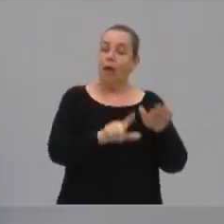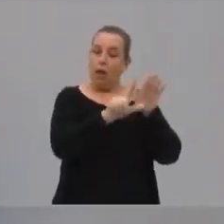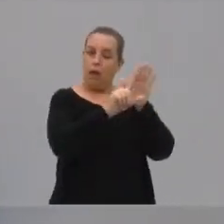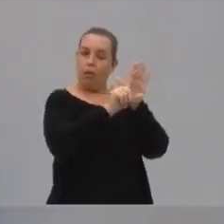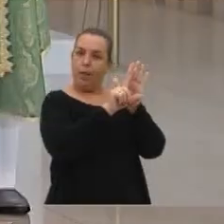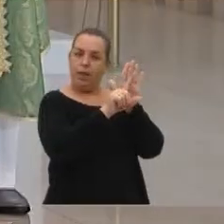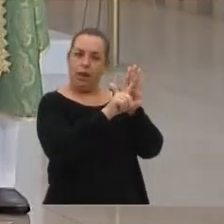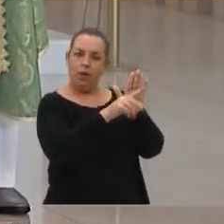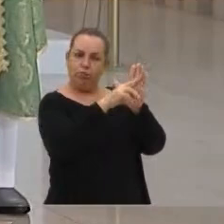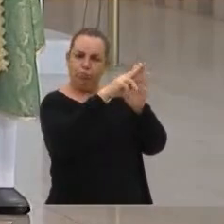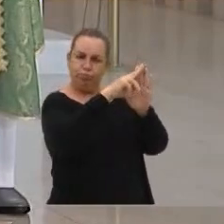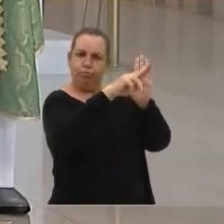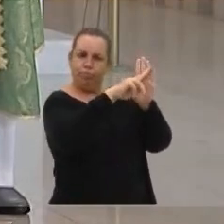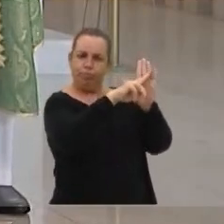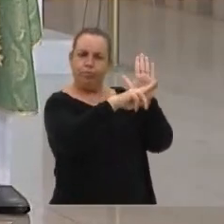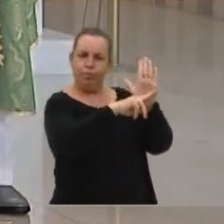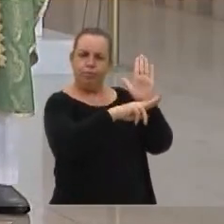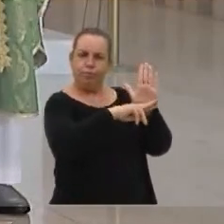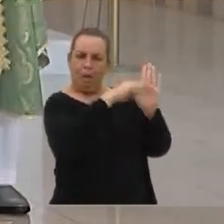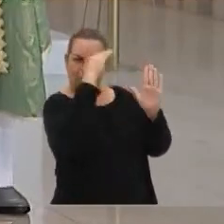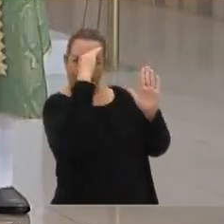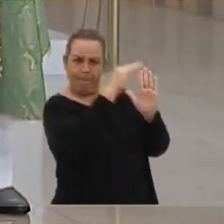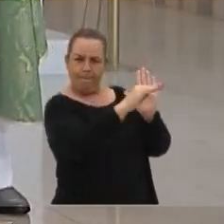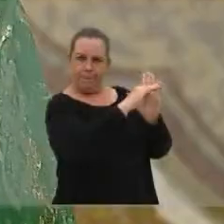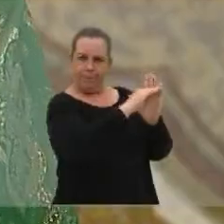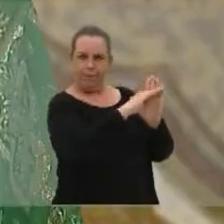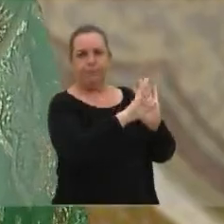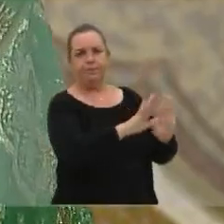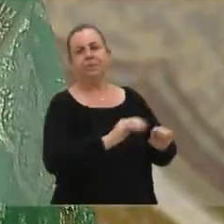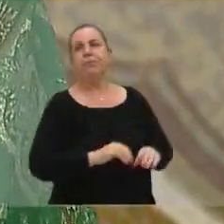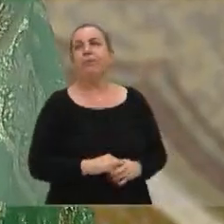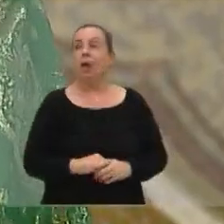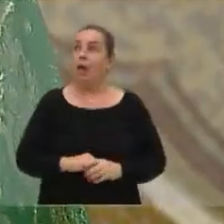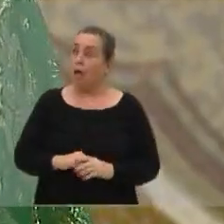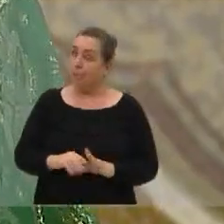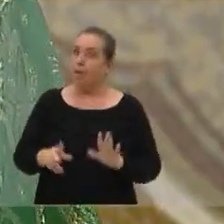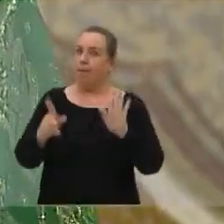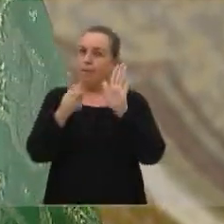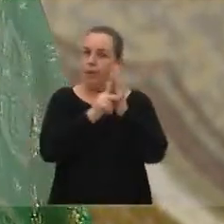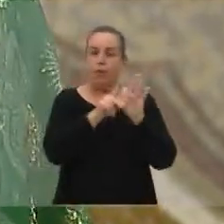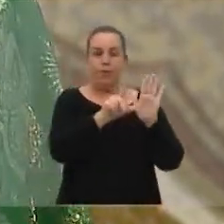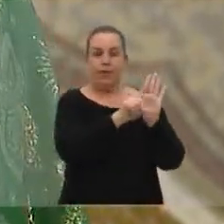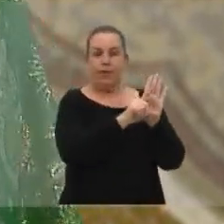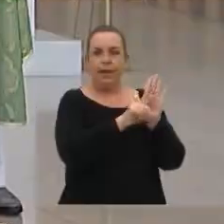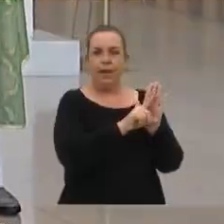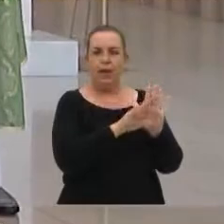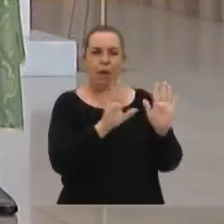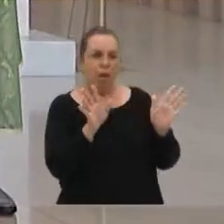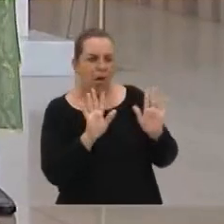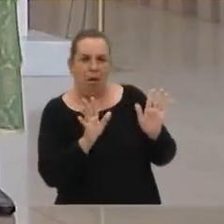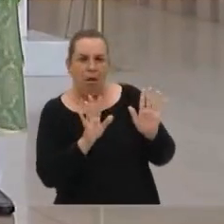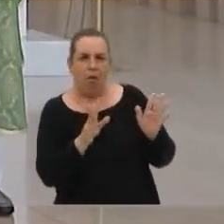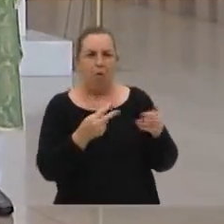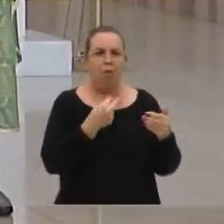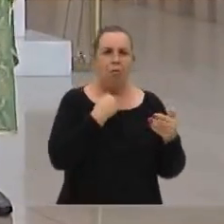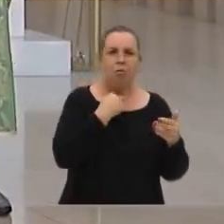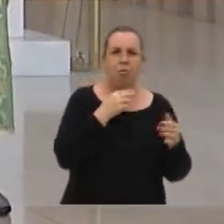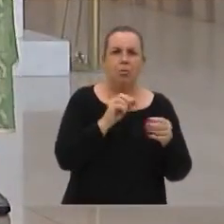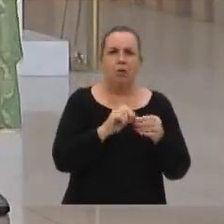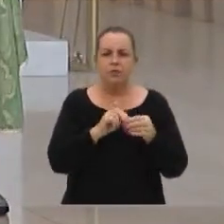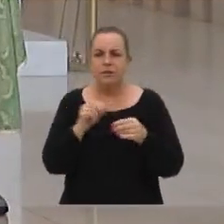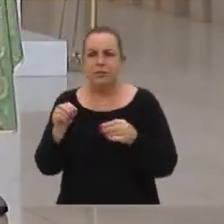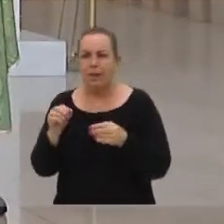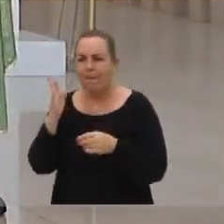preceitos. Porque a própria lei diz que não é lícito ficar armando armadilha para